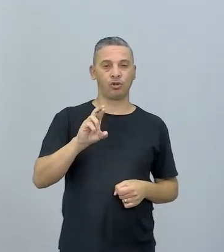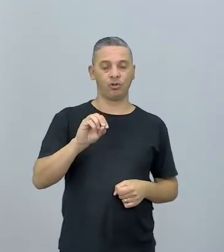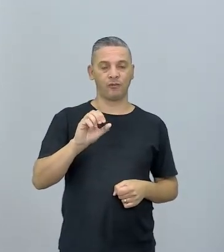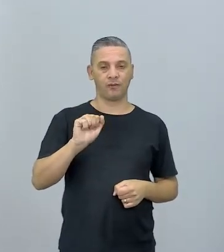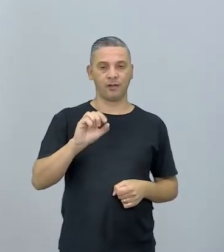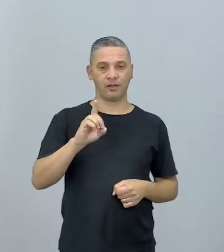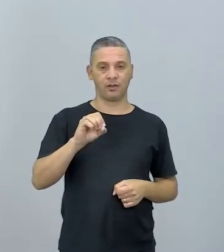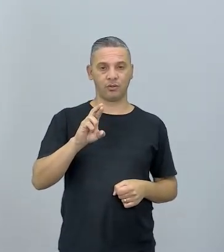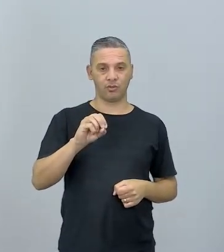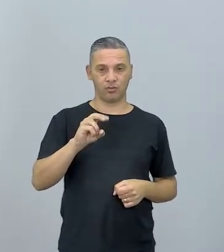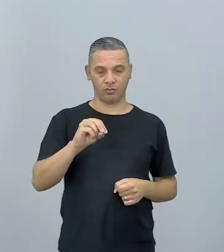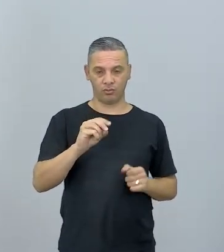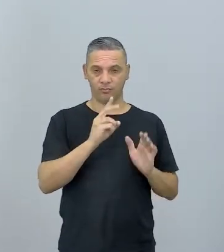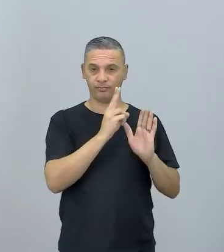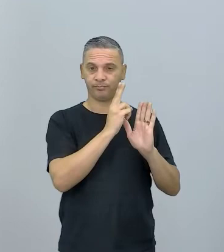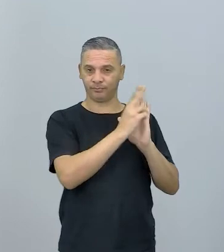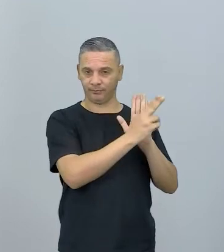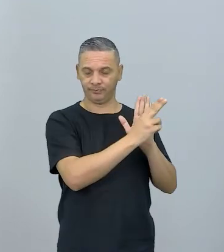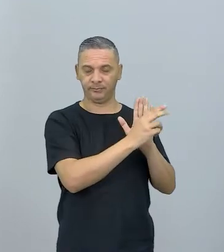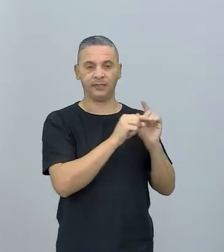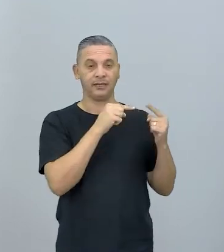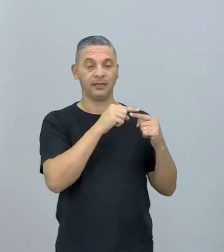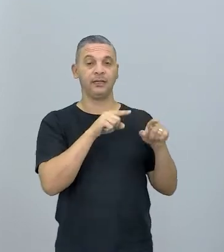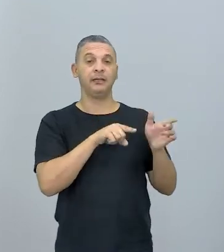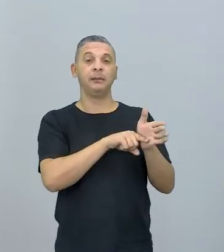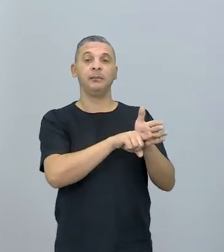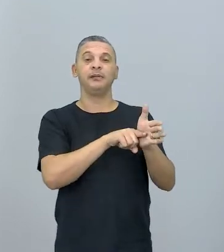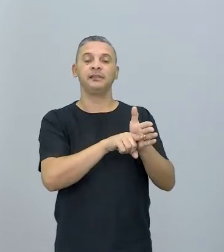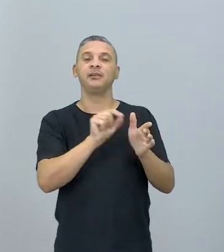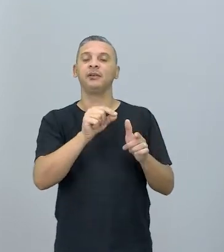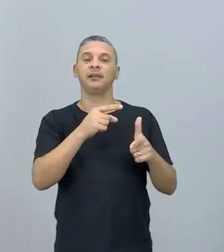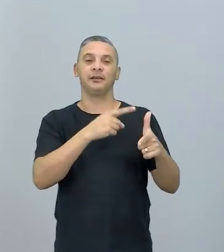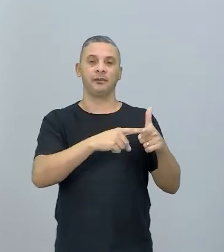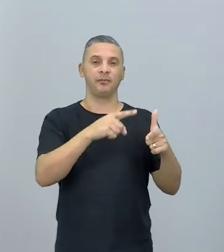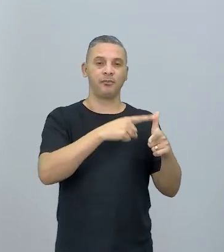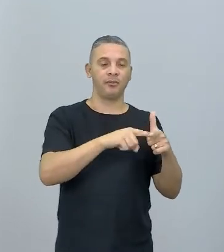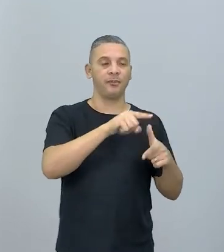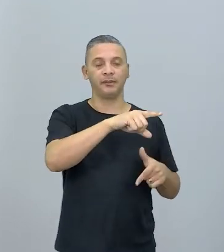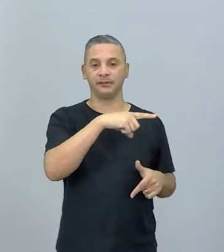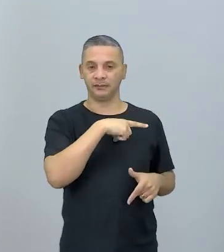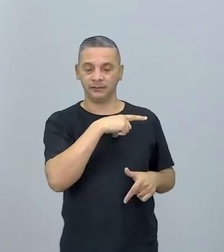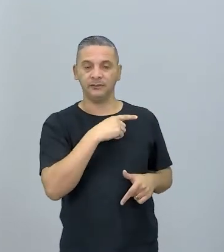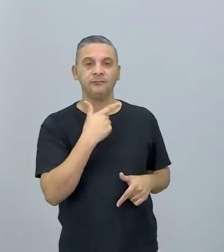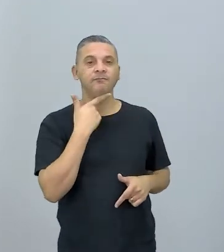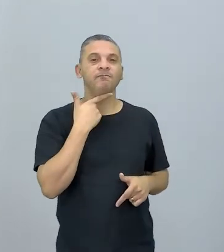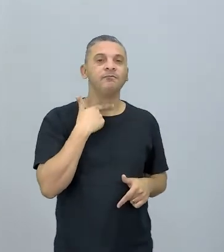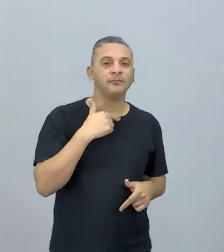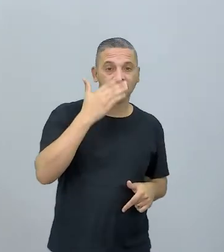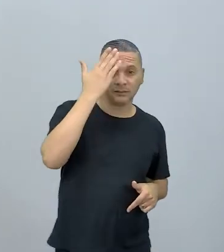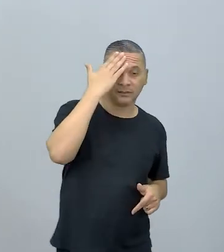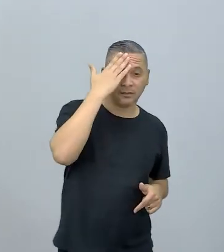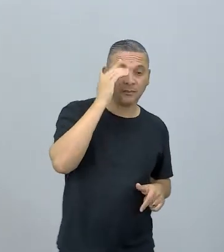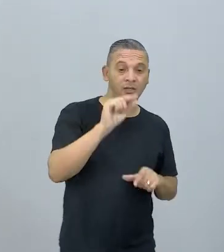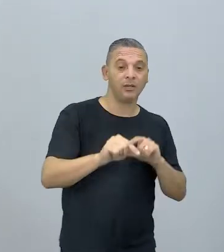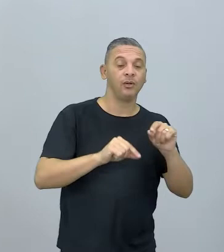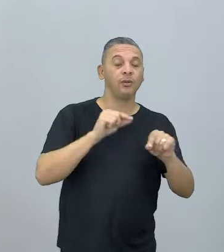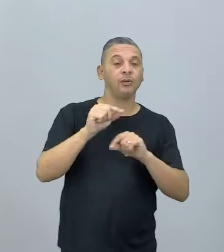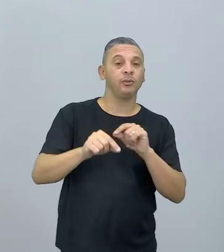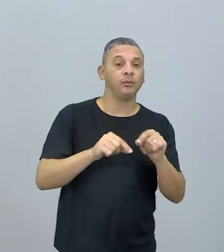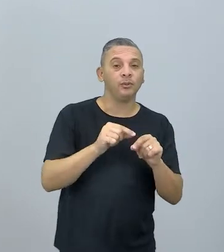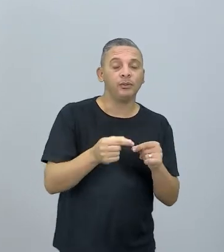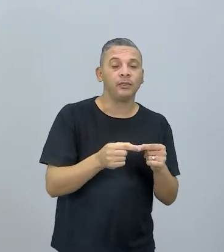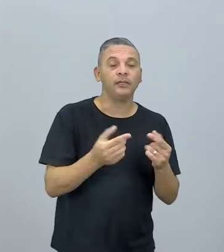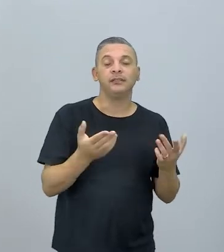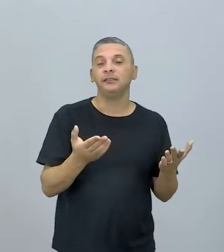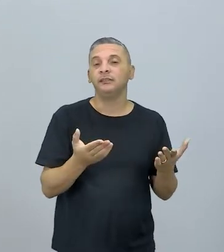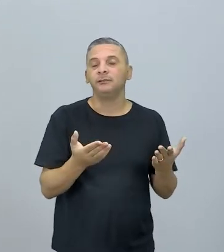Personalidade Autoritária. Então, ele tinha um problema colocado lá, né? Ele queria saber qual que era o problema do Adorno, né? Em linhas